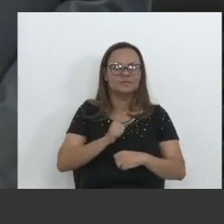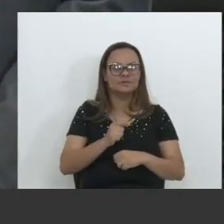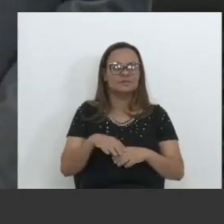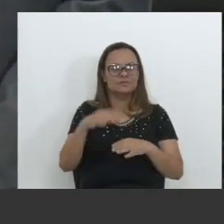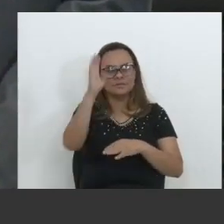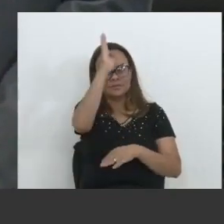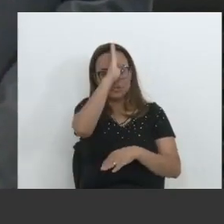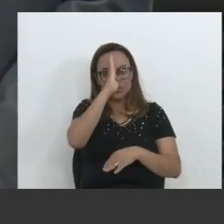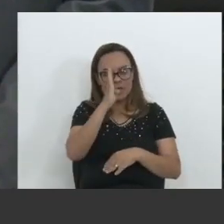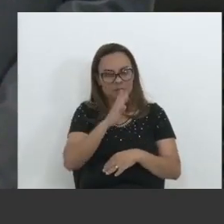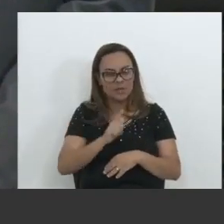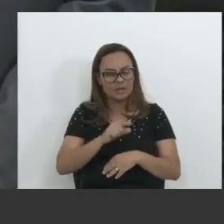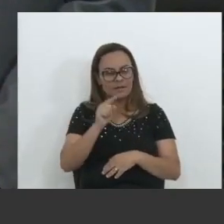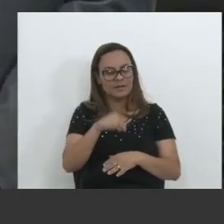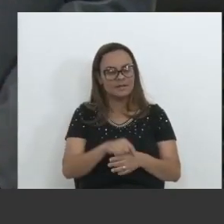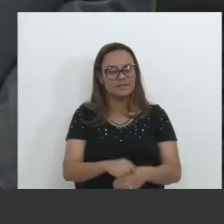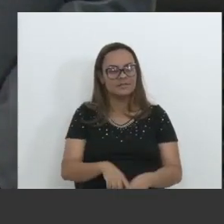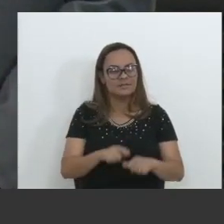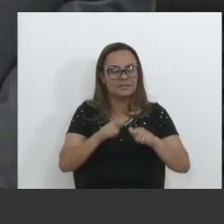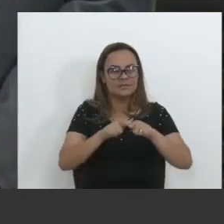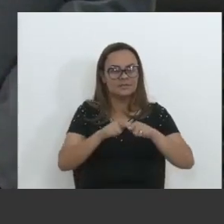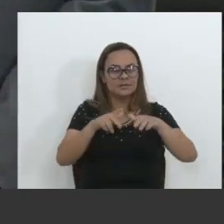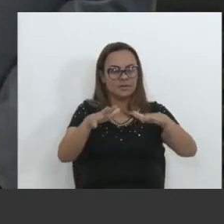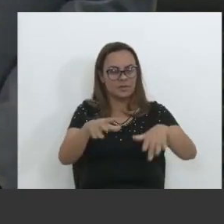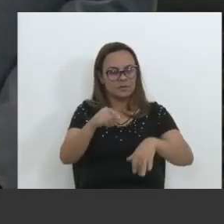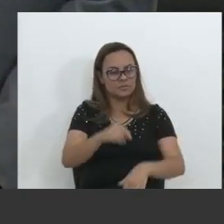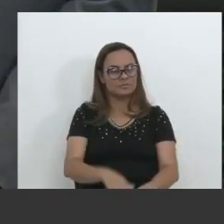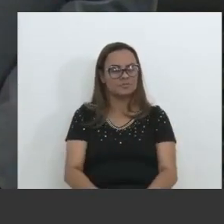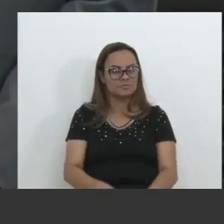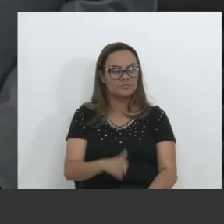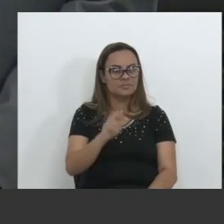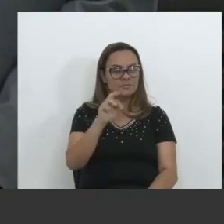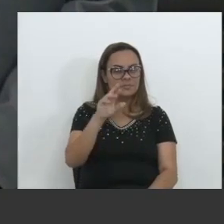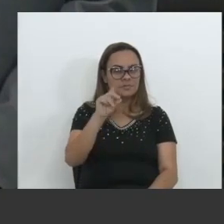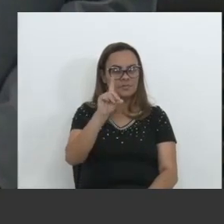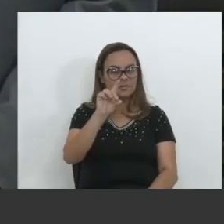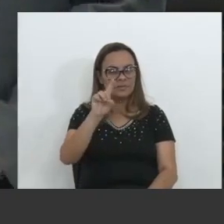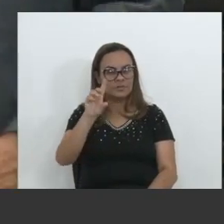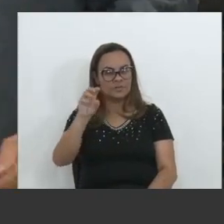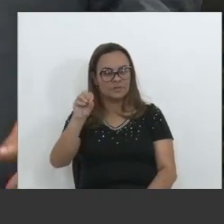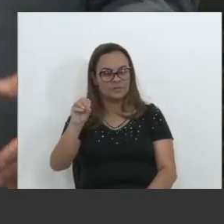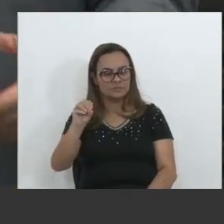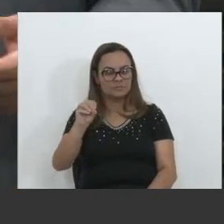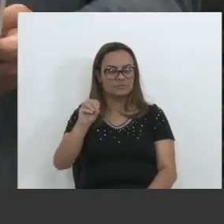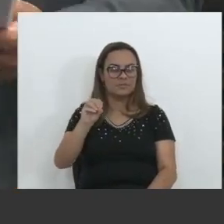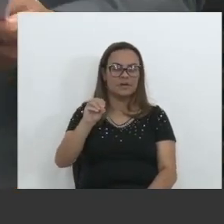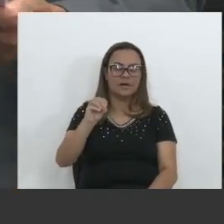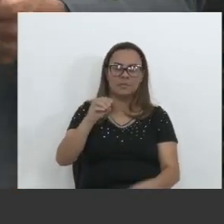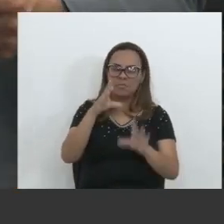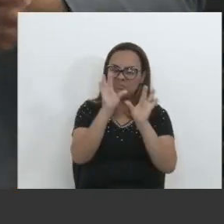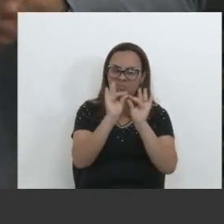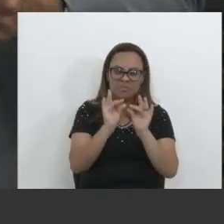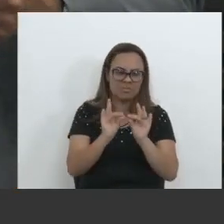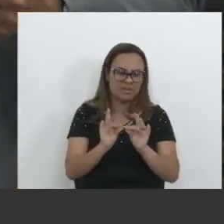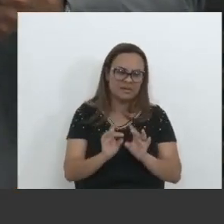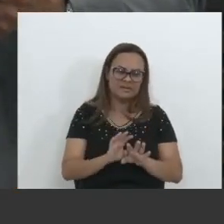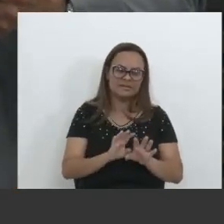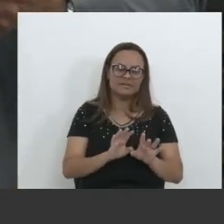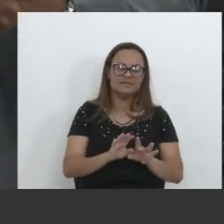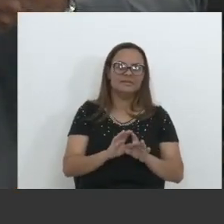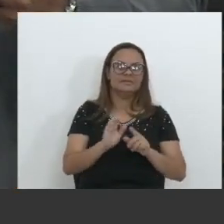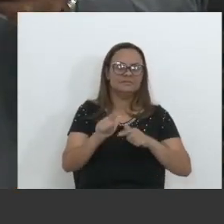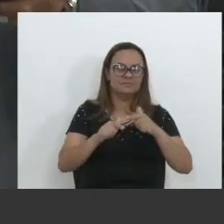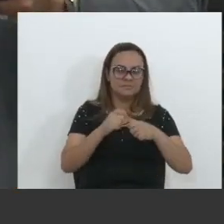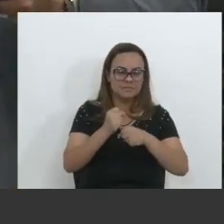Brasil para mim é Guarulhos Geraldo Celestino Dispensa comentário porque tá nos dando trabalho aá